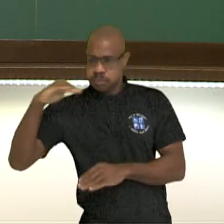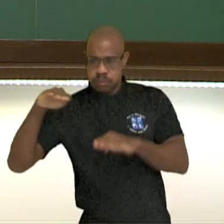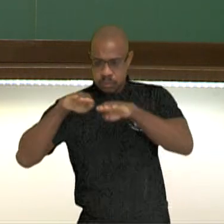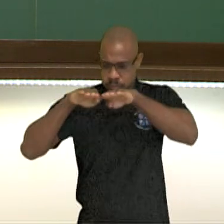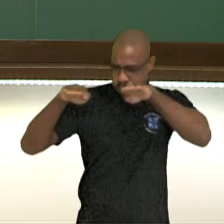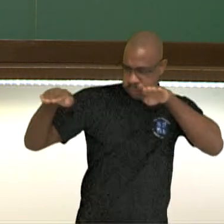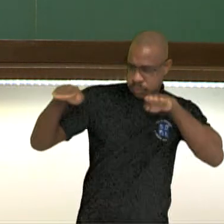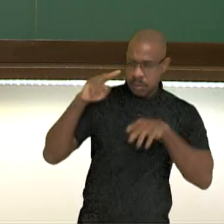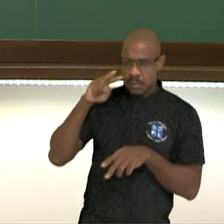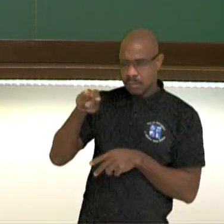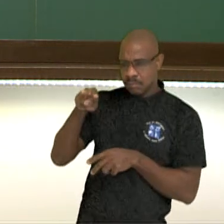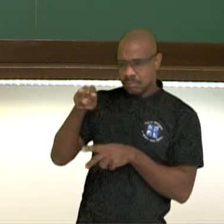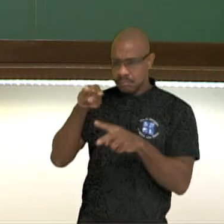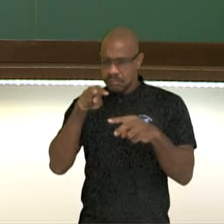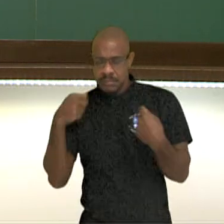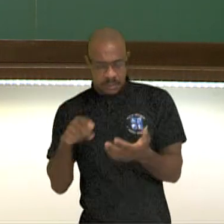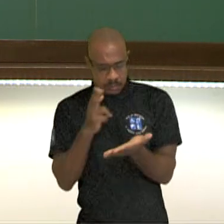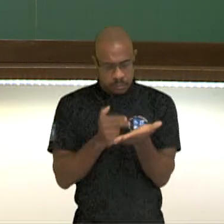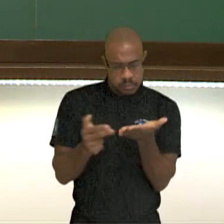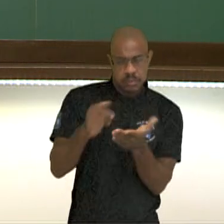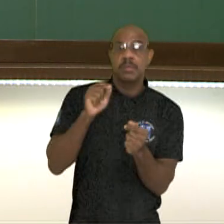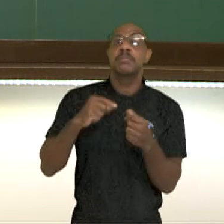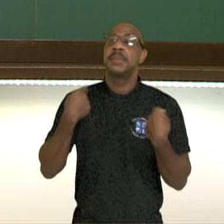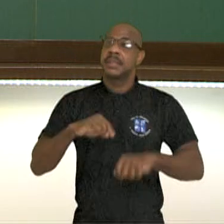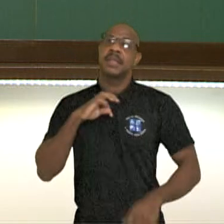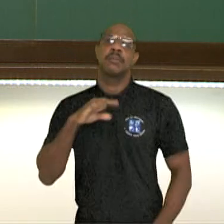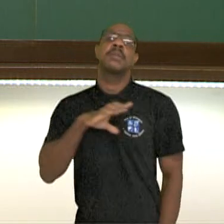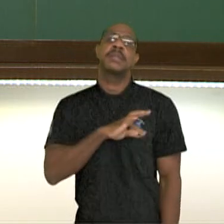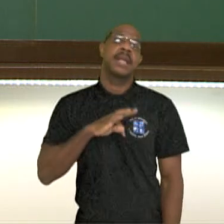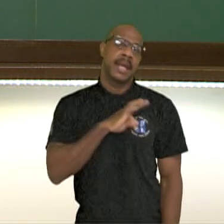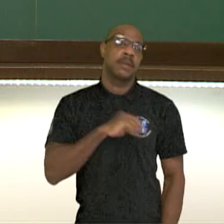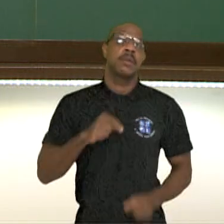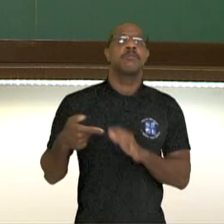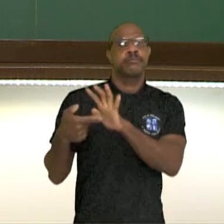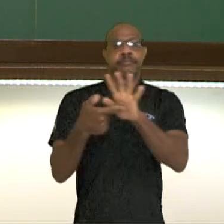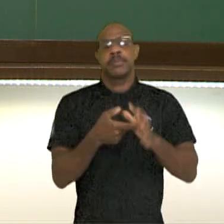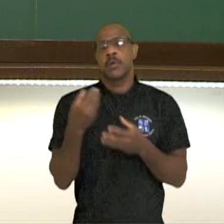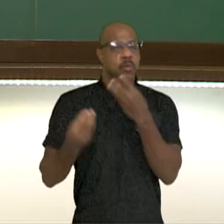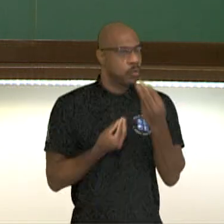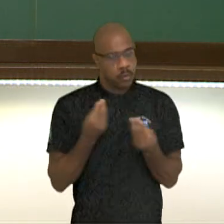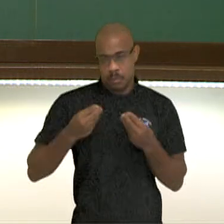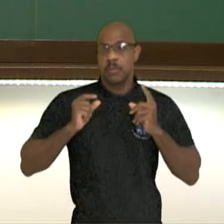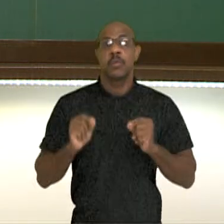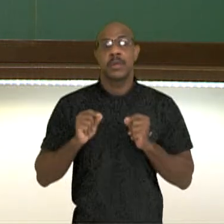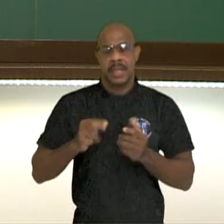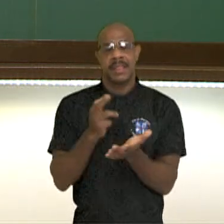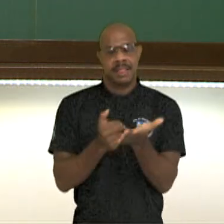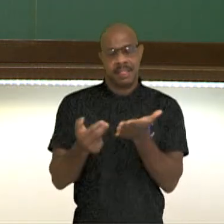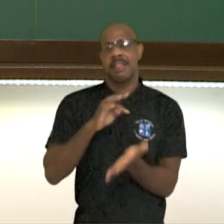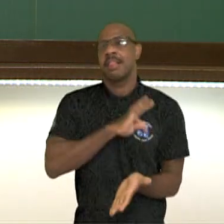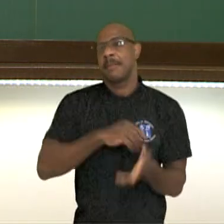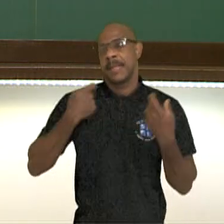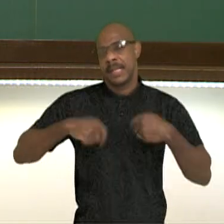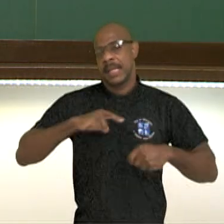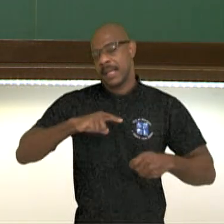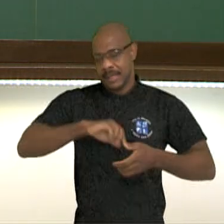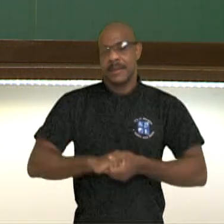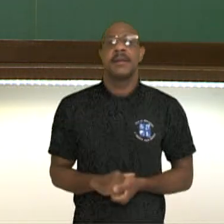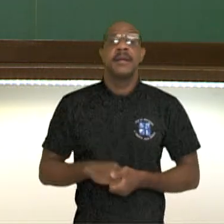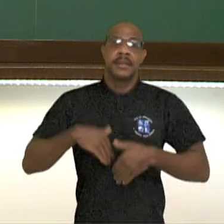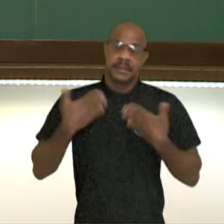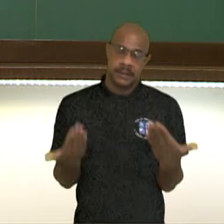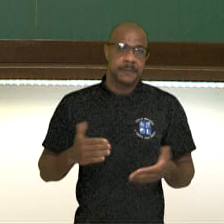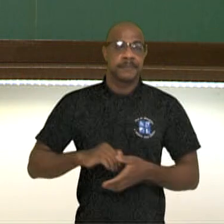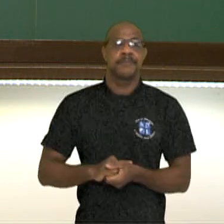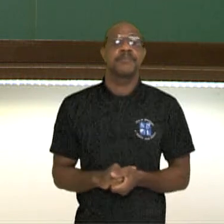também tinham que ter um domínio das técnicas artísticas de representação, técnicas de desenho. Então, em função disso, o